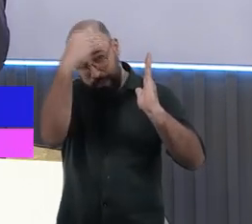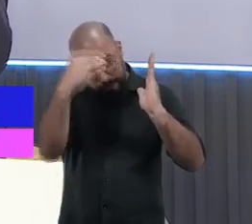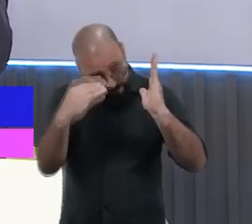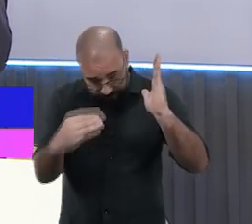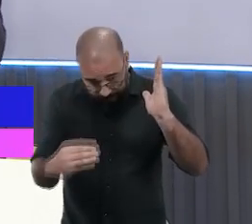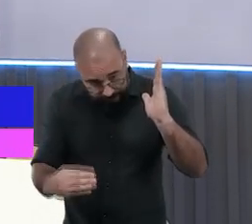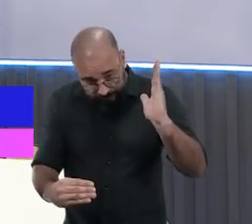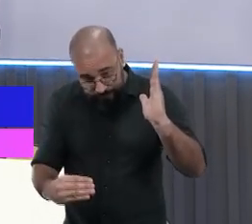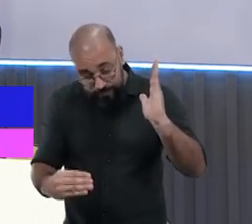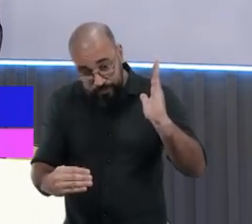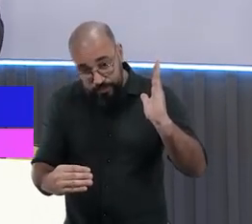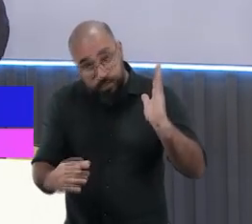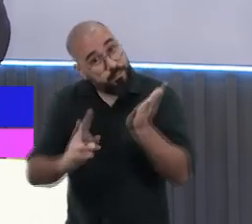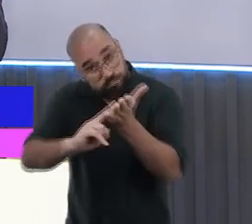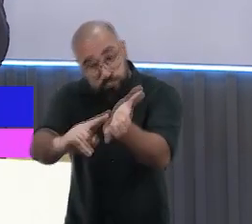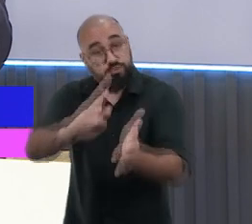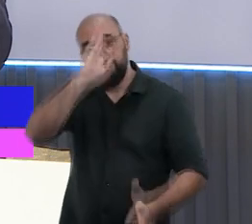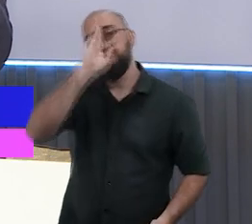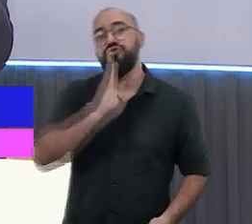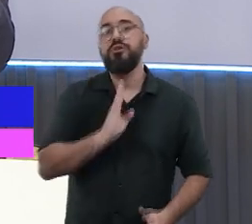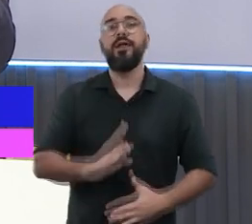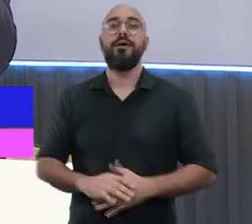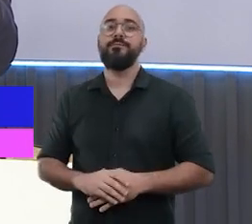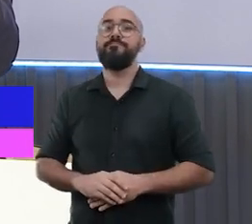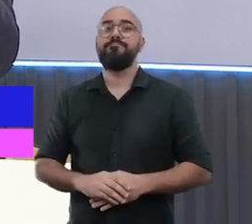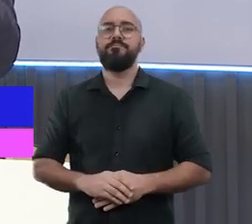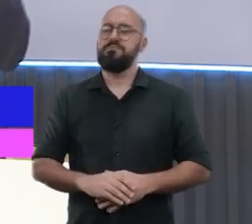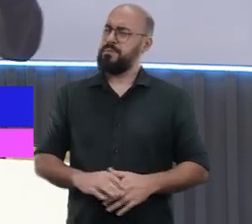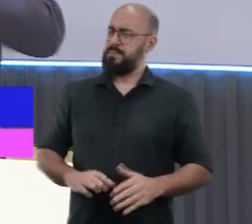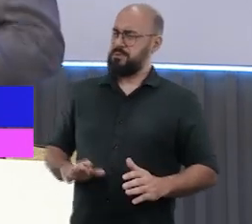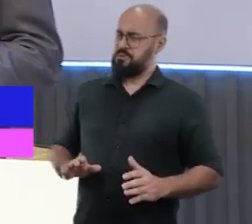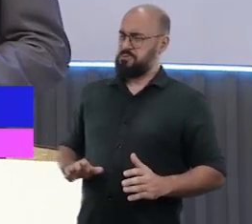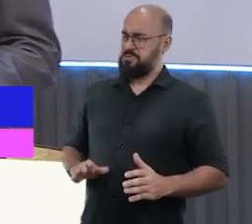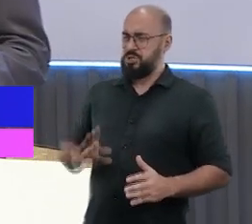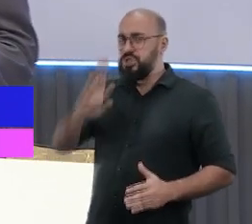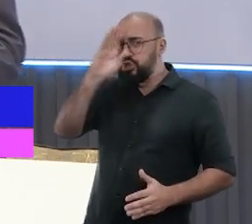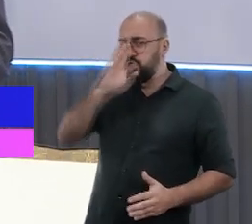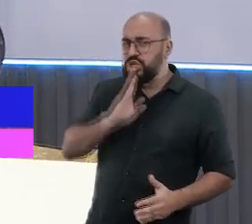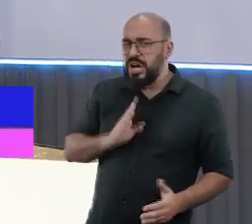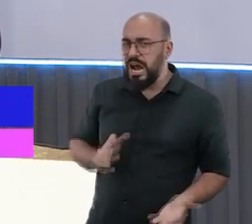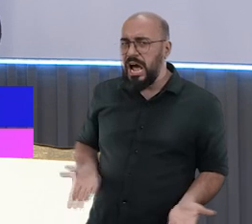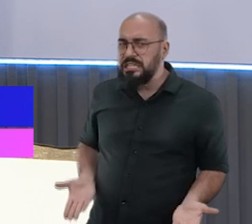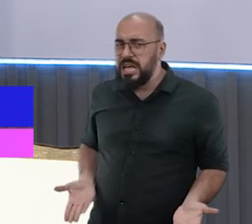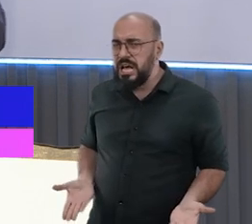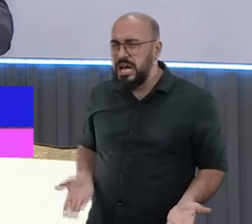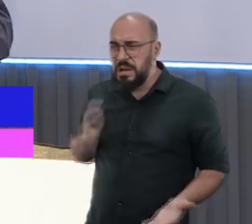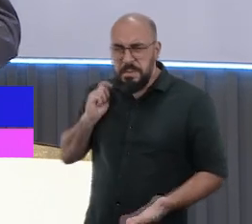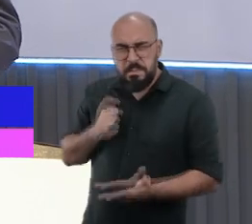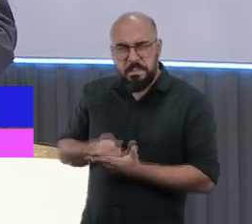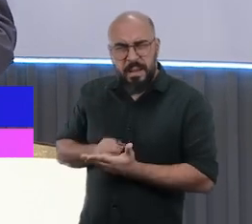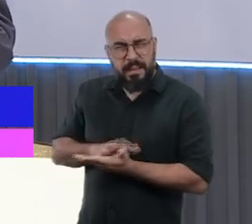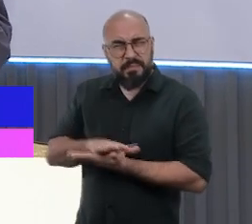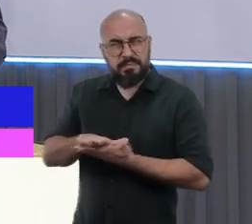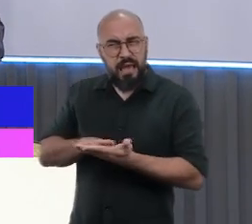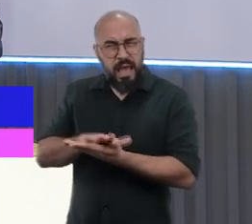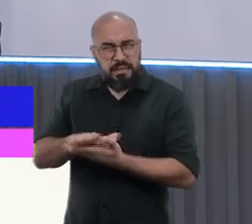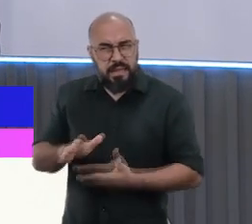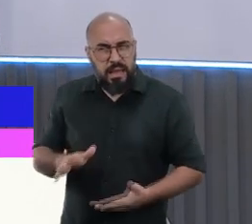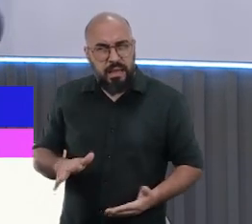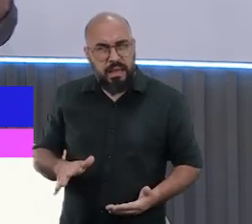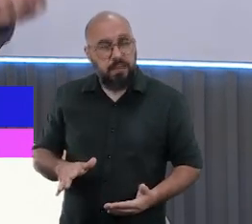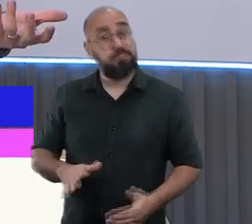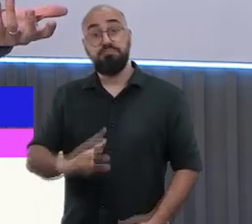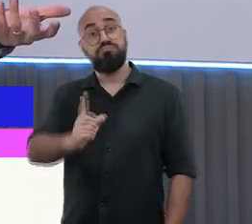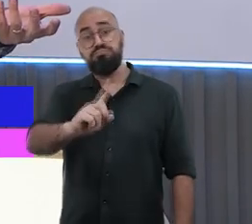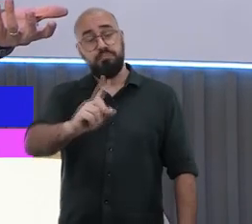custo. Aí fala assim, pastor, mas como é que vai chegar de graça isso aqui? É porque na Novo Tempo temos o suporte, o apoio dos Anjos da Esperança,